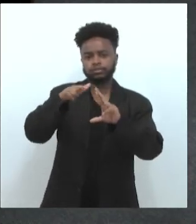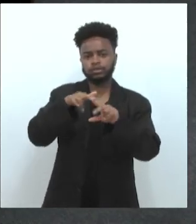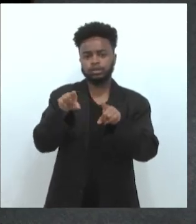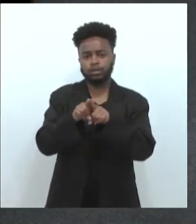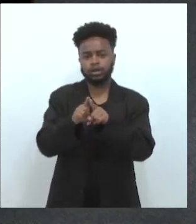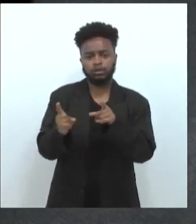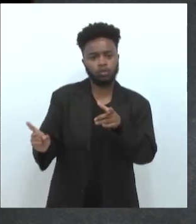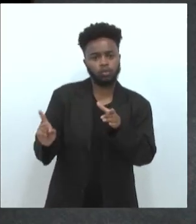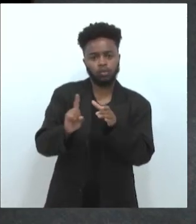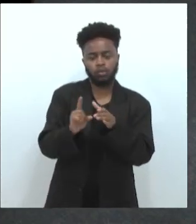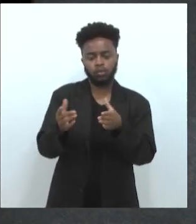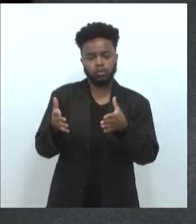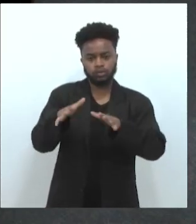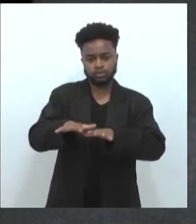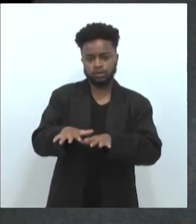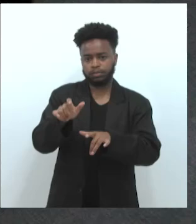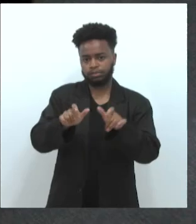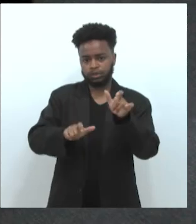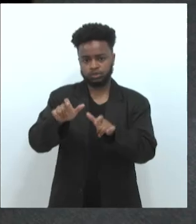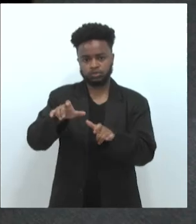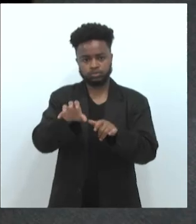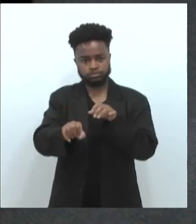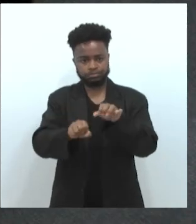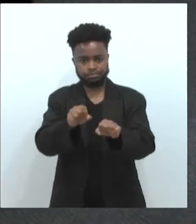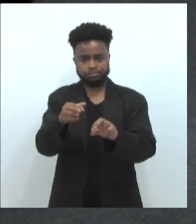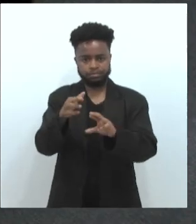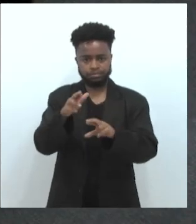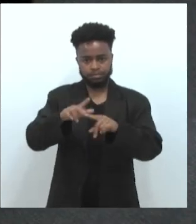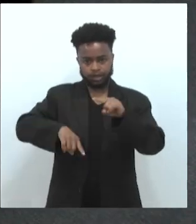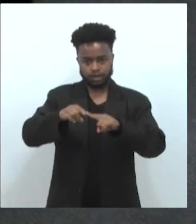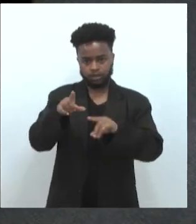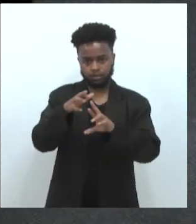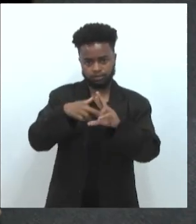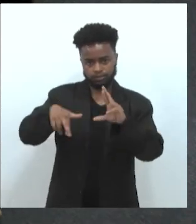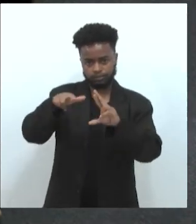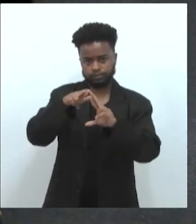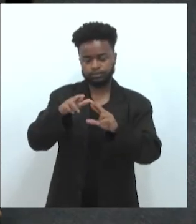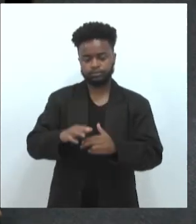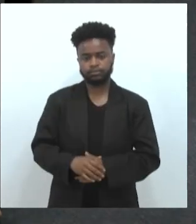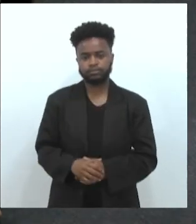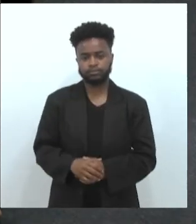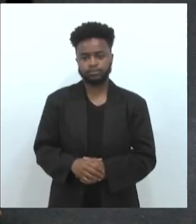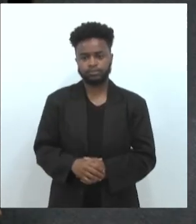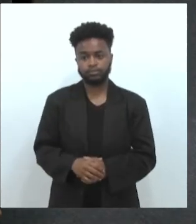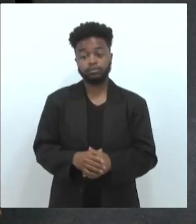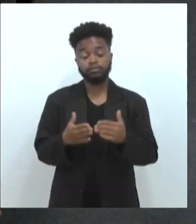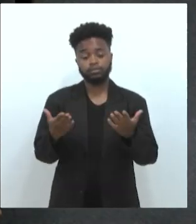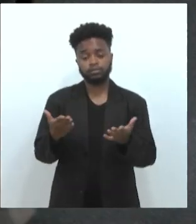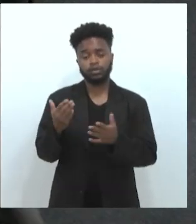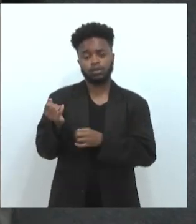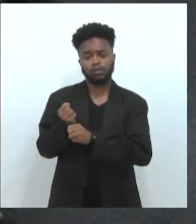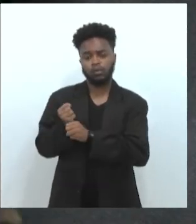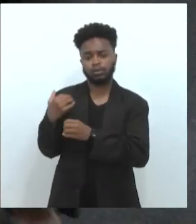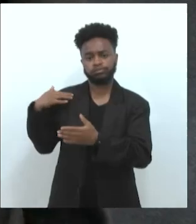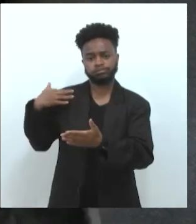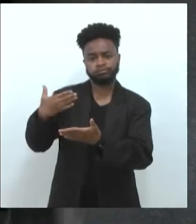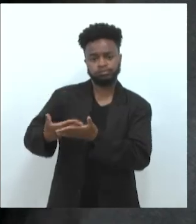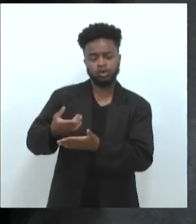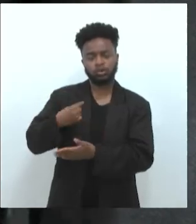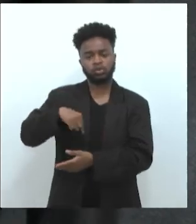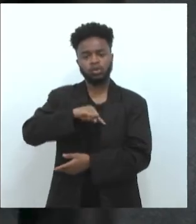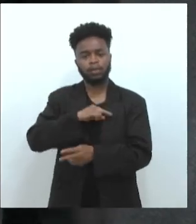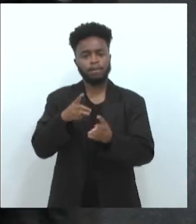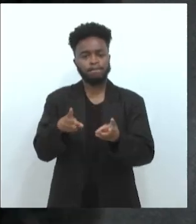catadores. Ao longo desses anos, Tia Ju, nós verificamos